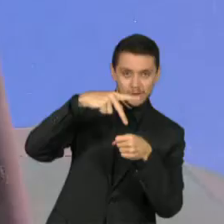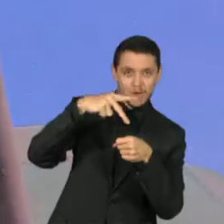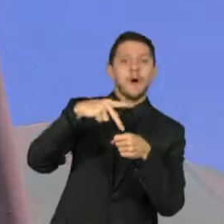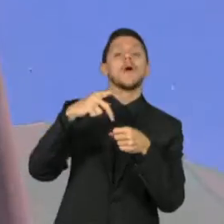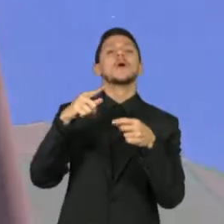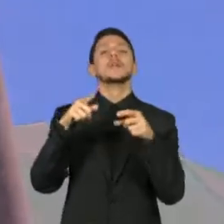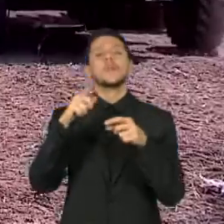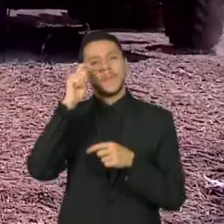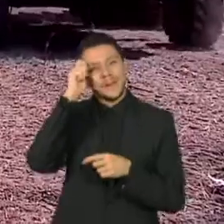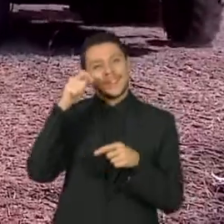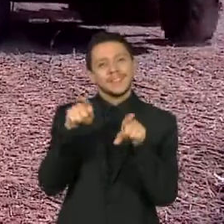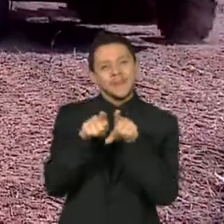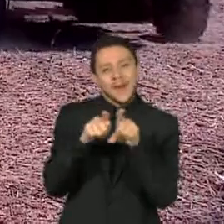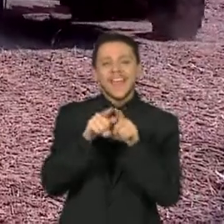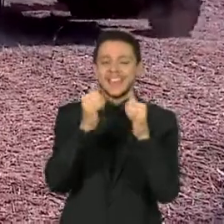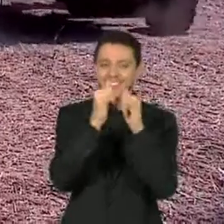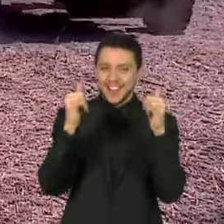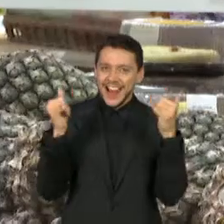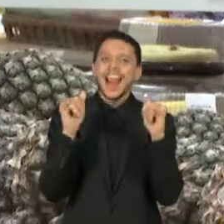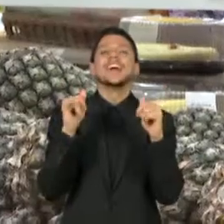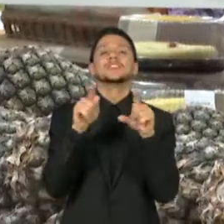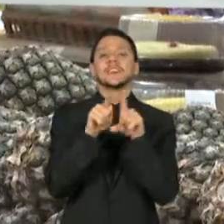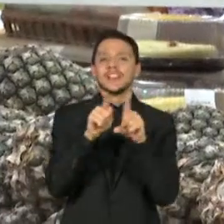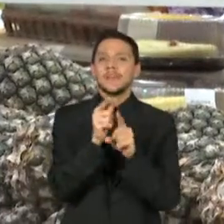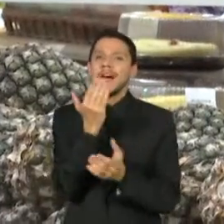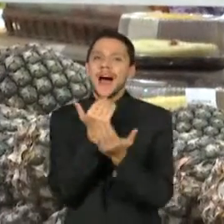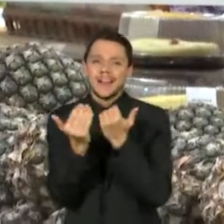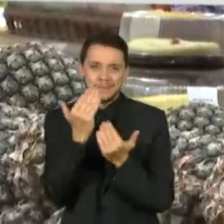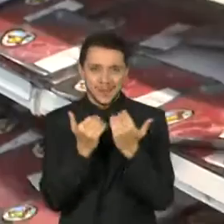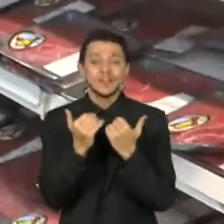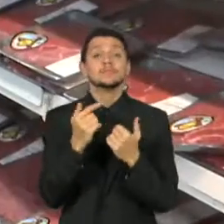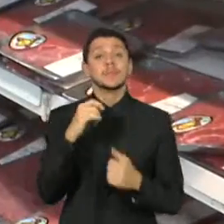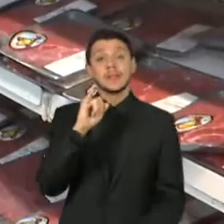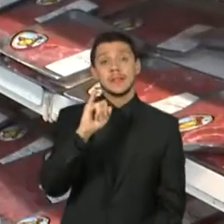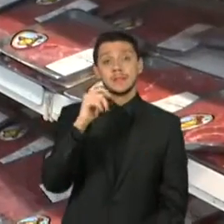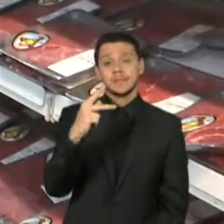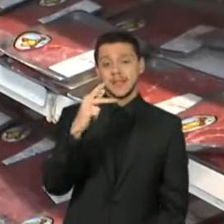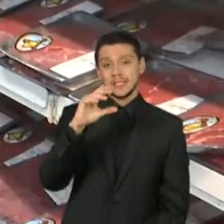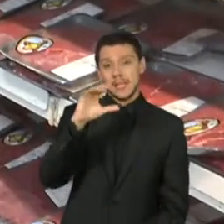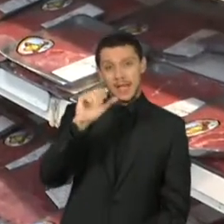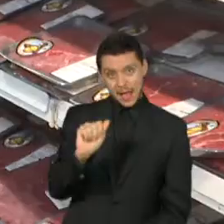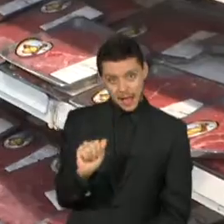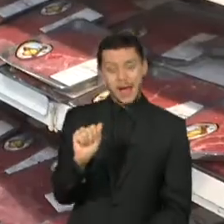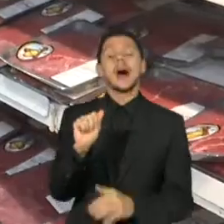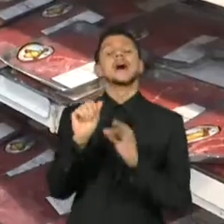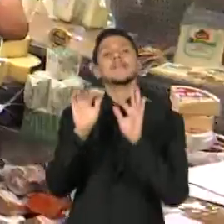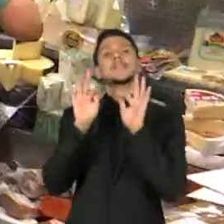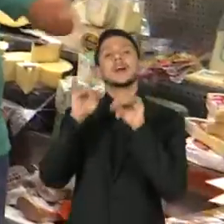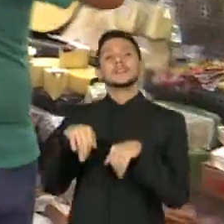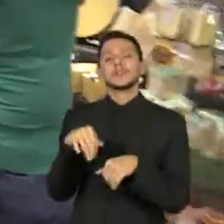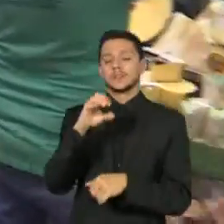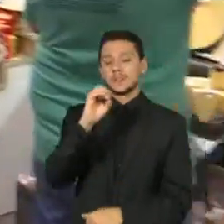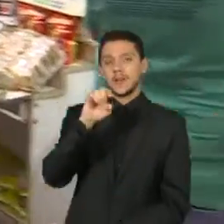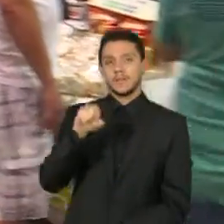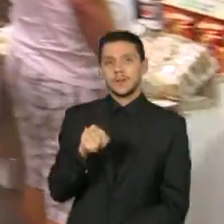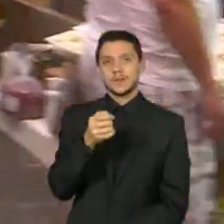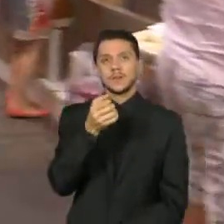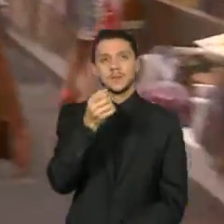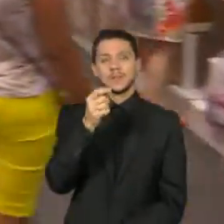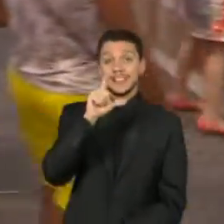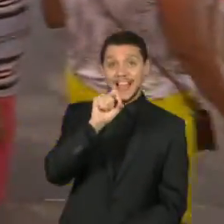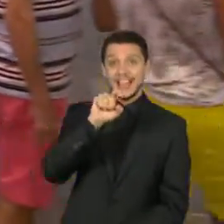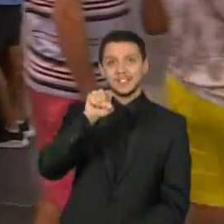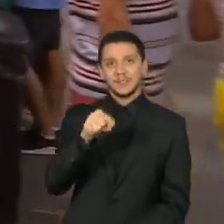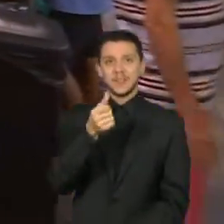sem contar o dólar em patamar elevado. O IPCA fechou o ano passado em 10,06% e para este ano ano, a previsão